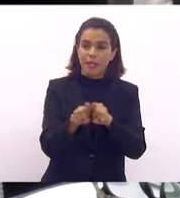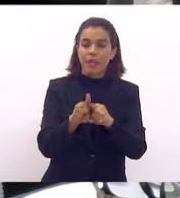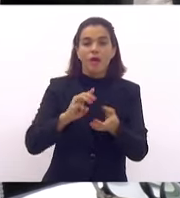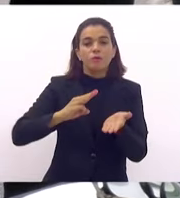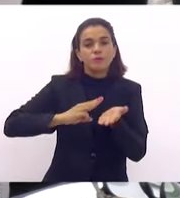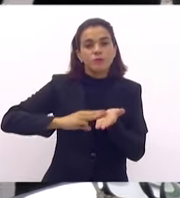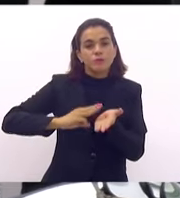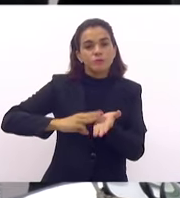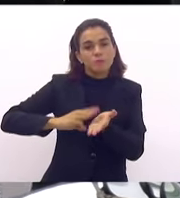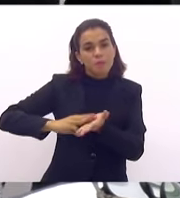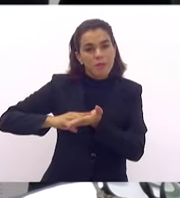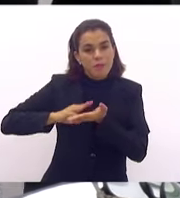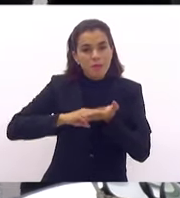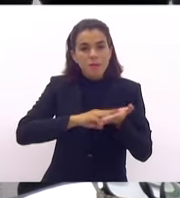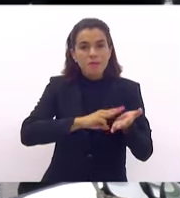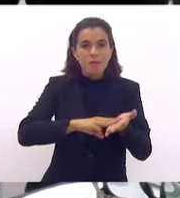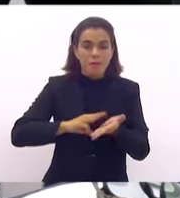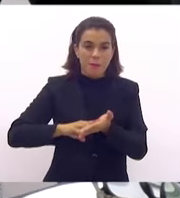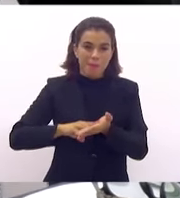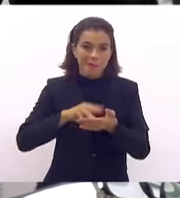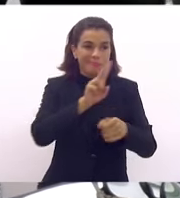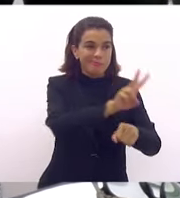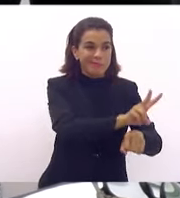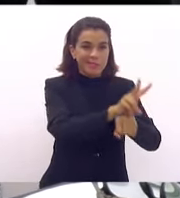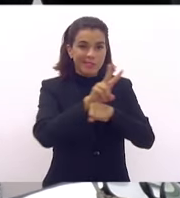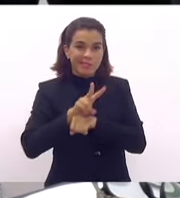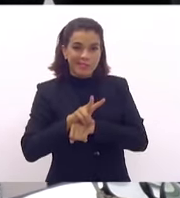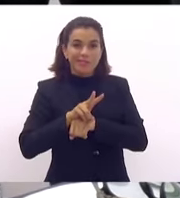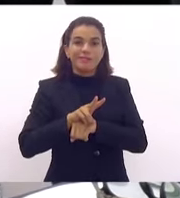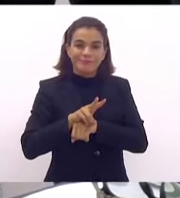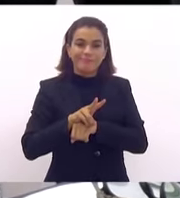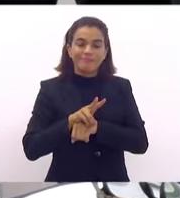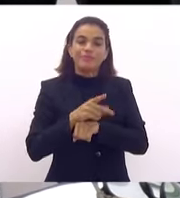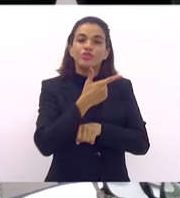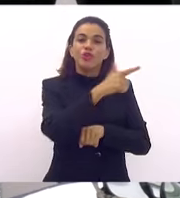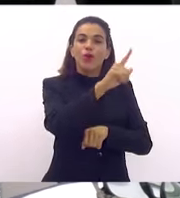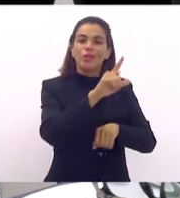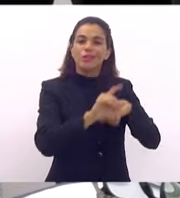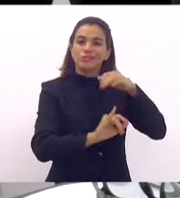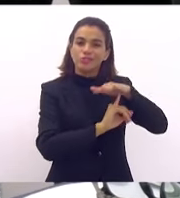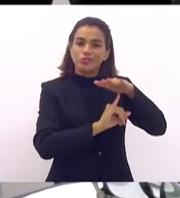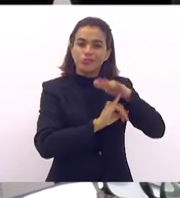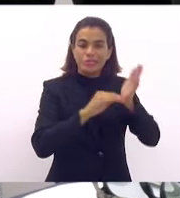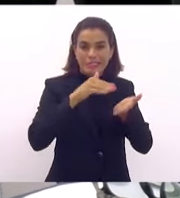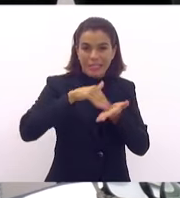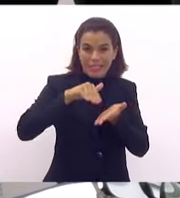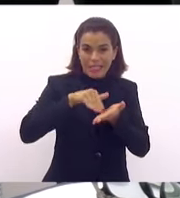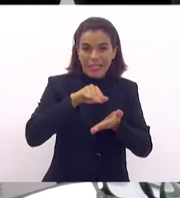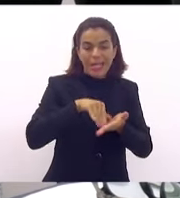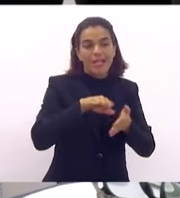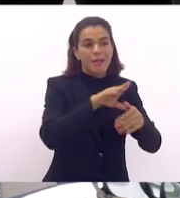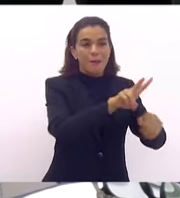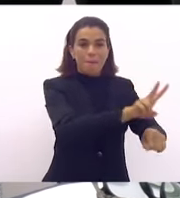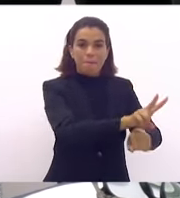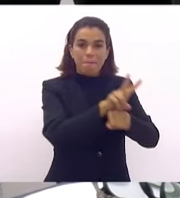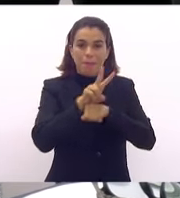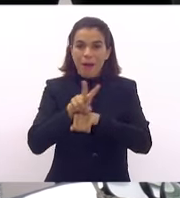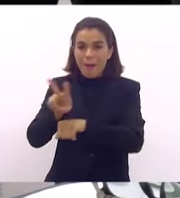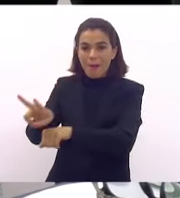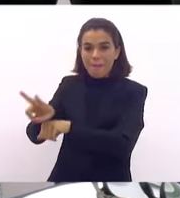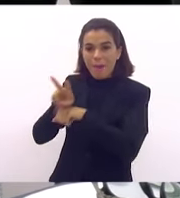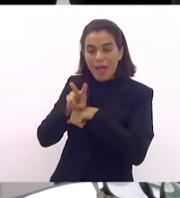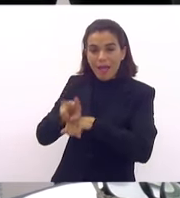membros, aqueles que são emprestados de outras instituições, secretarias que atuam diretamente na CCJ, isso tem